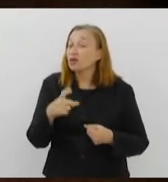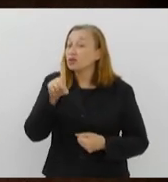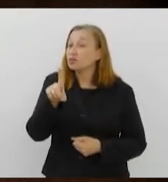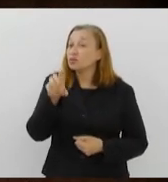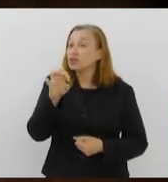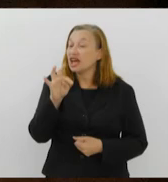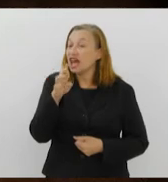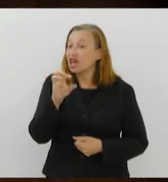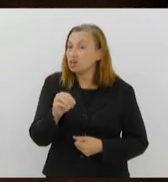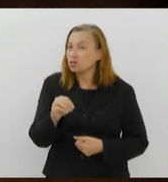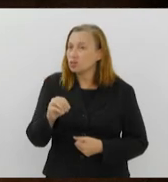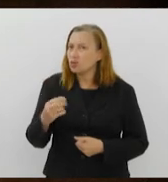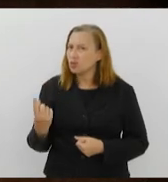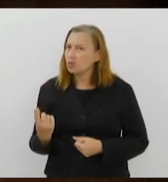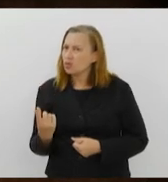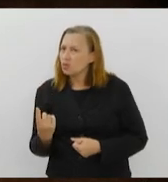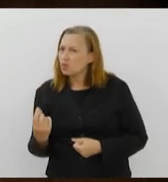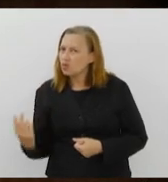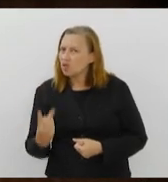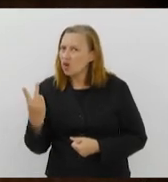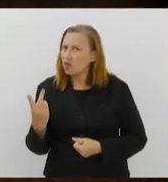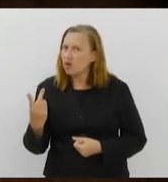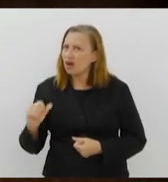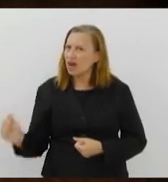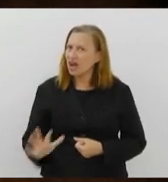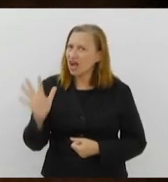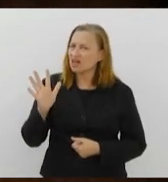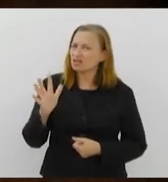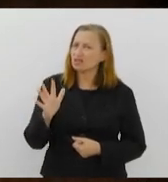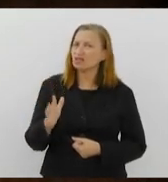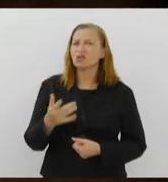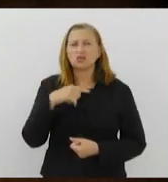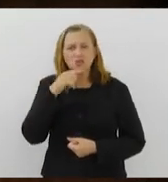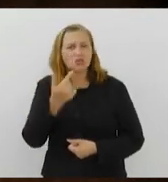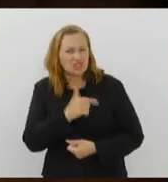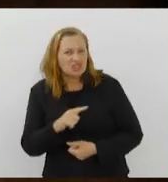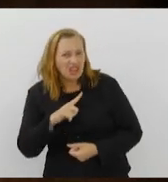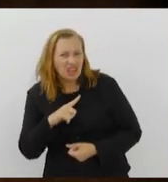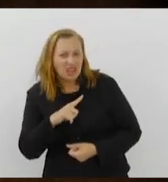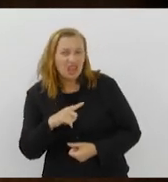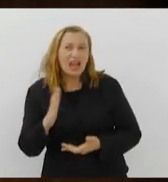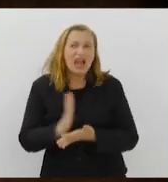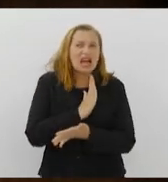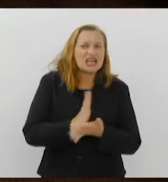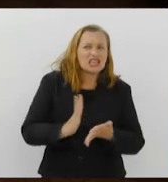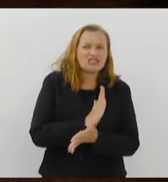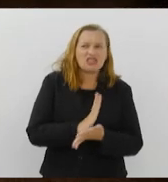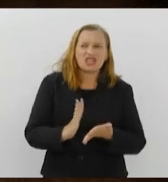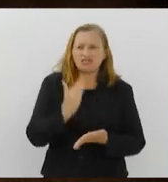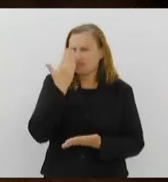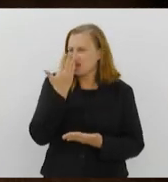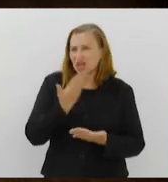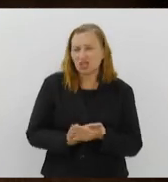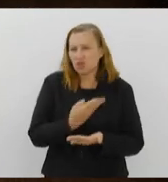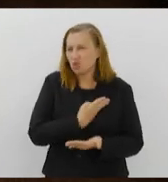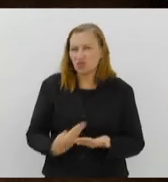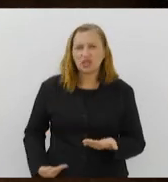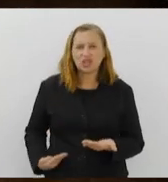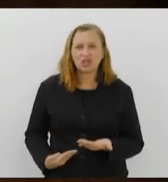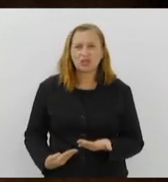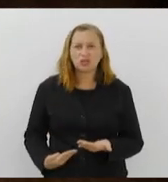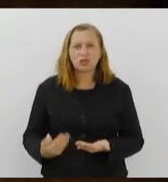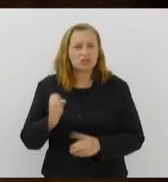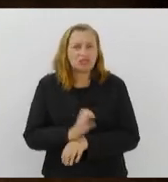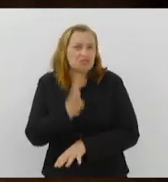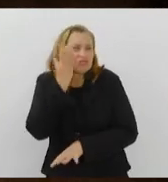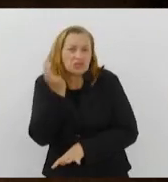dúvida que aquele contrato não está superfaturado? Eu quero dizer, Pobel, que às vezes, muitas das vezes, eu acredito até que o governador do Estado não saiba o que